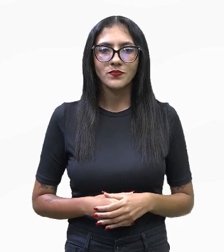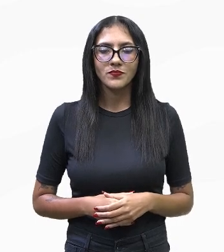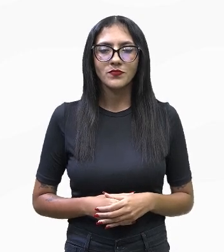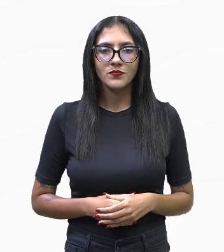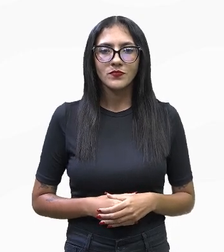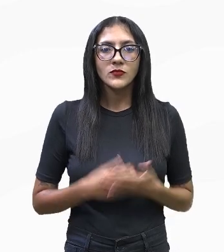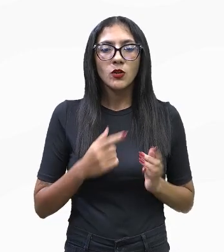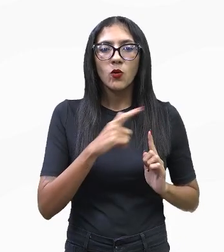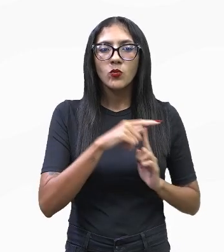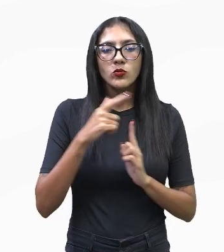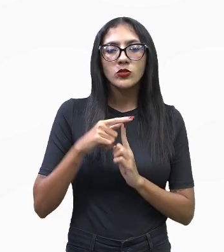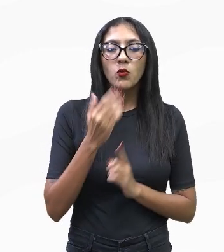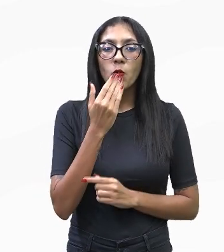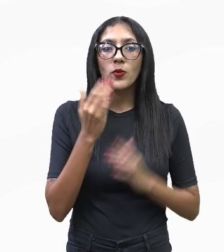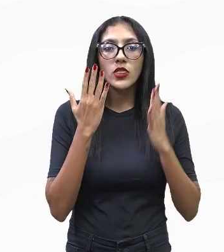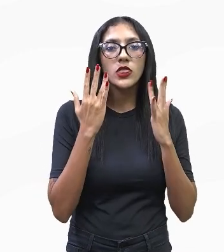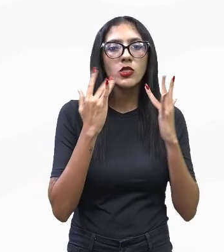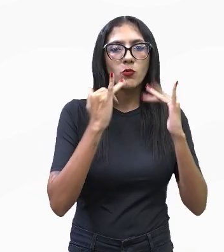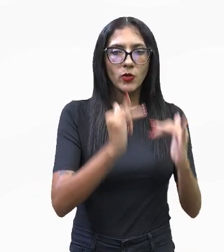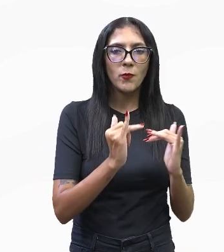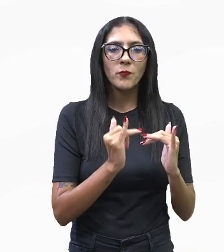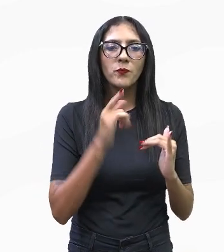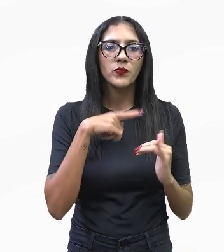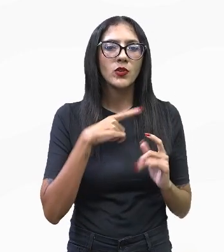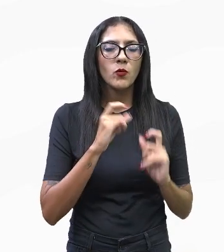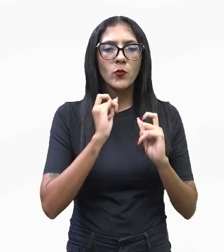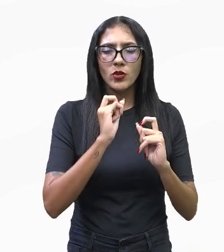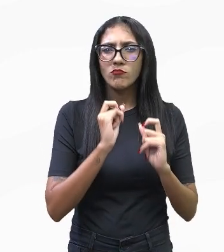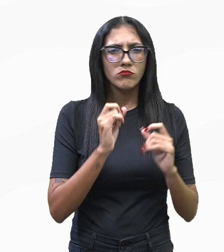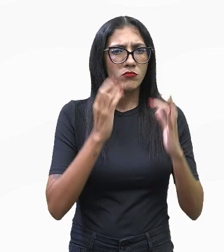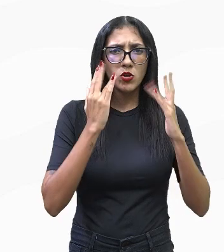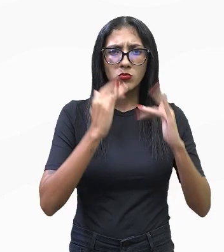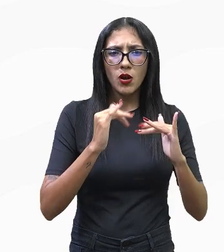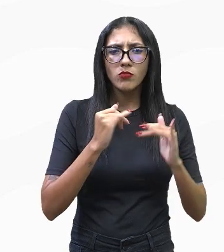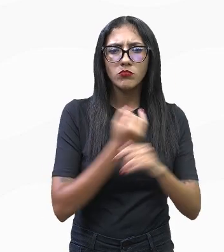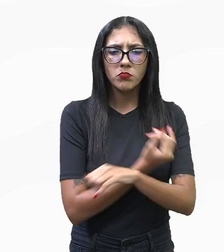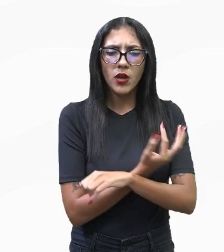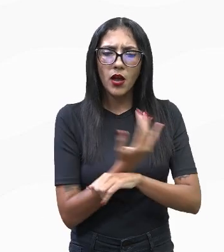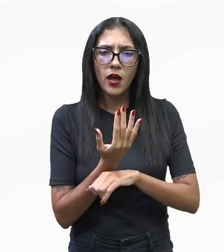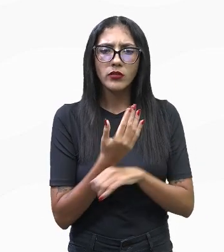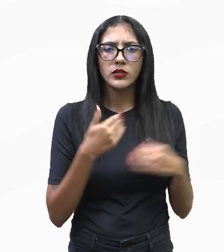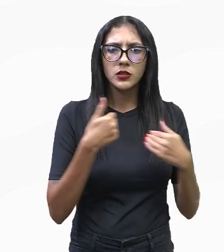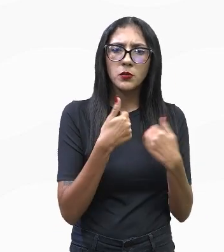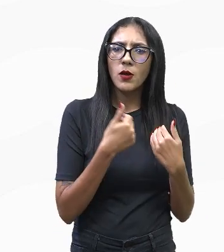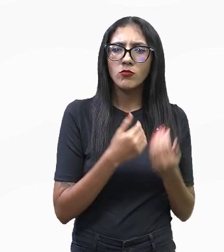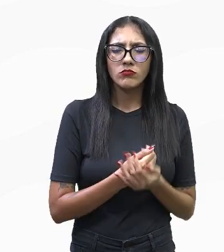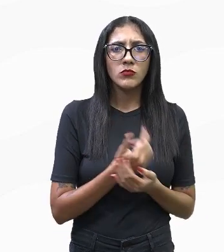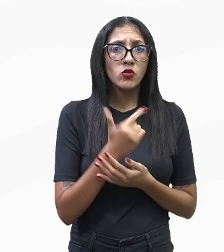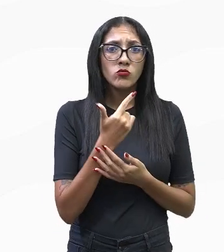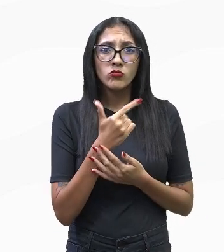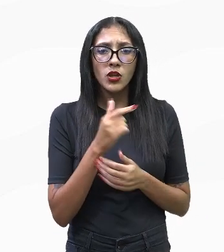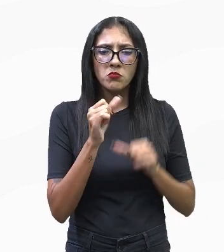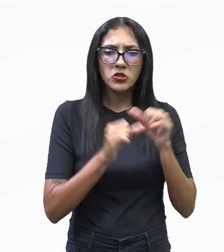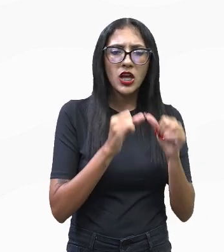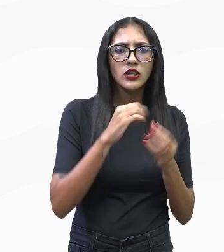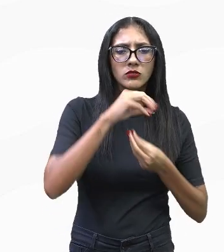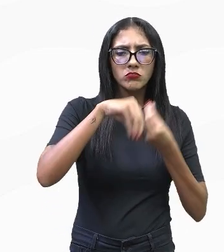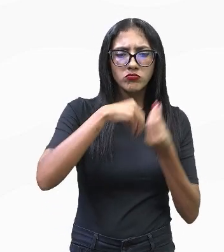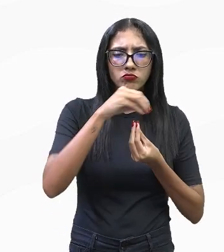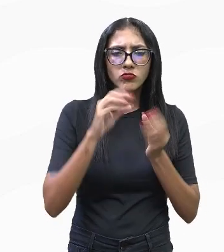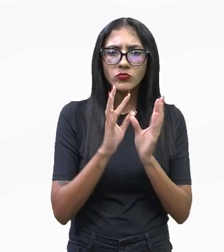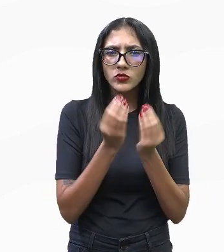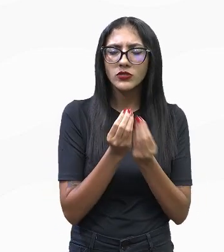os alimentos in natura são aqueles alimentos naturais, plantas, animais, sem nenhuma alteração química,